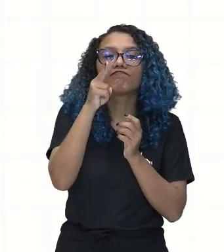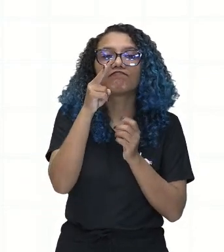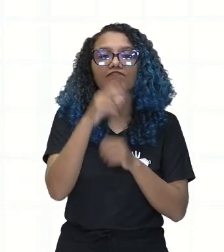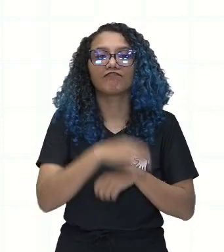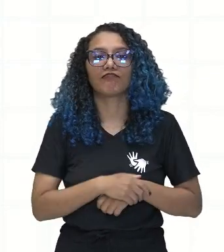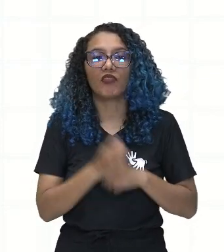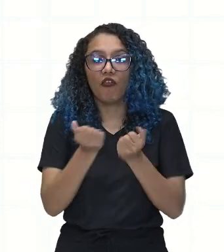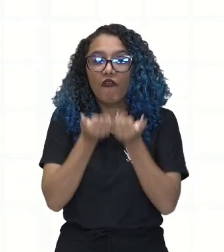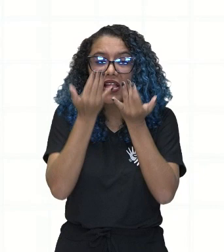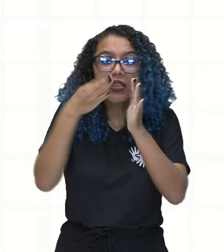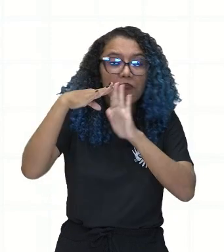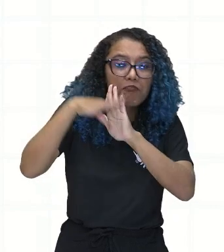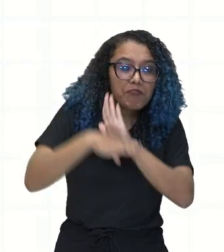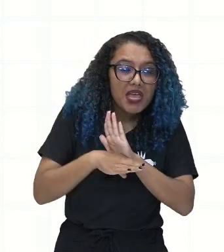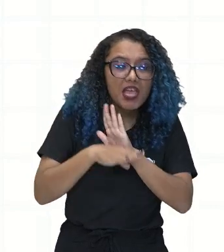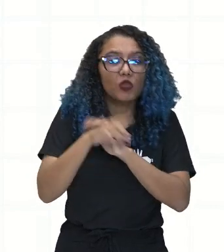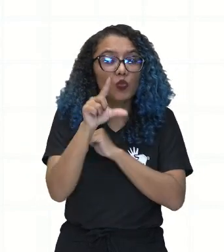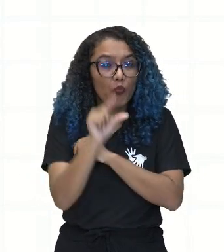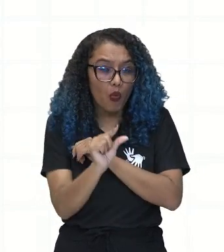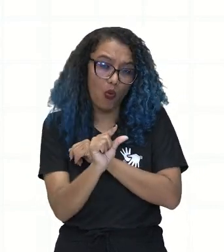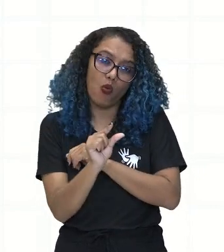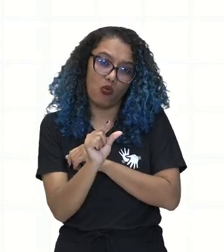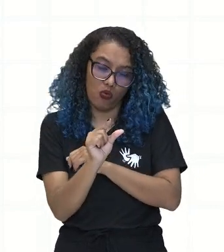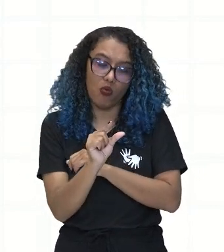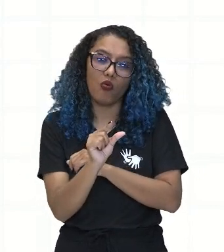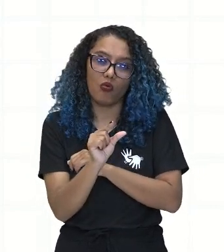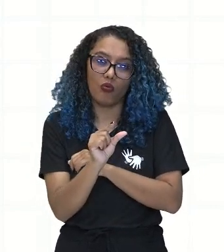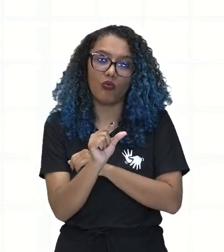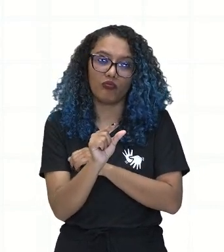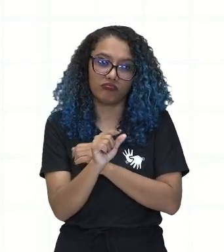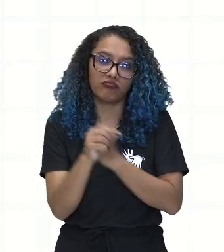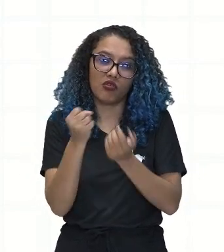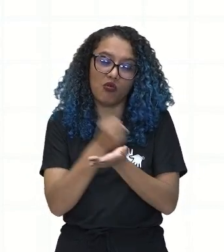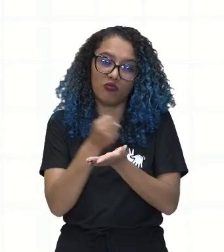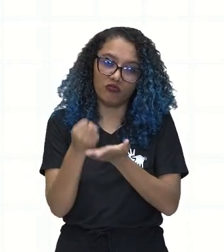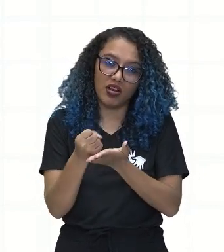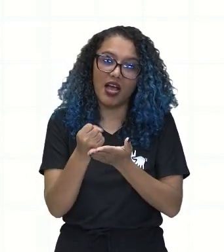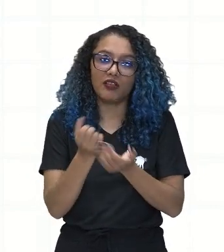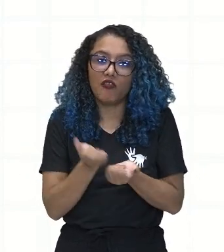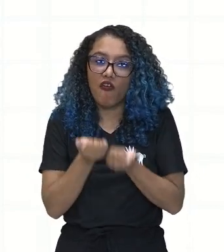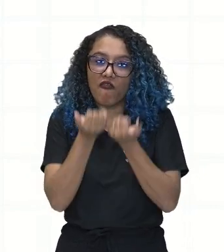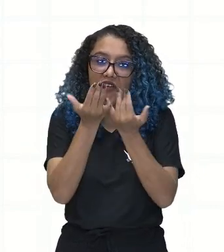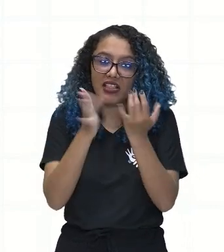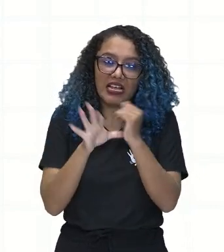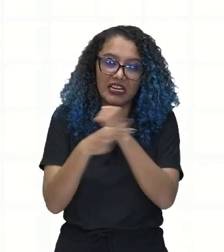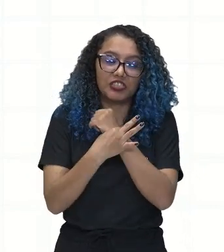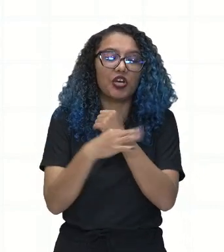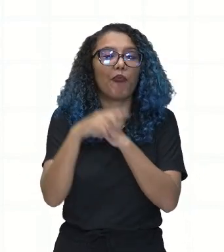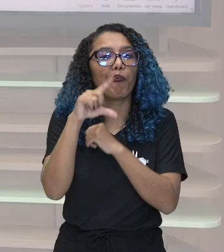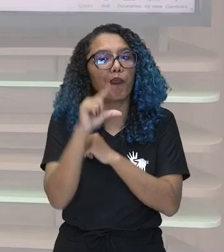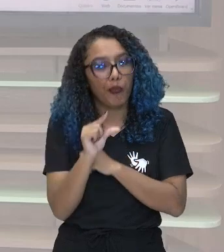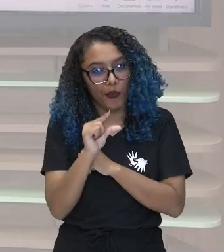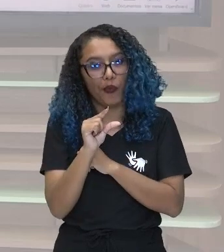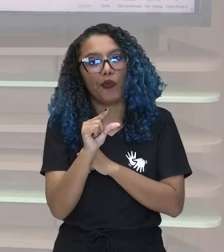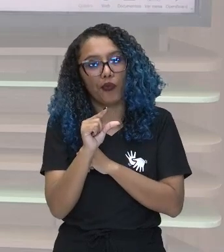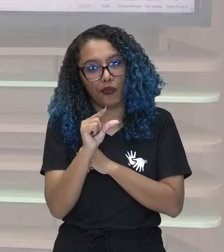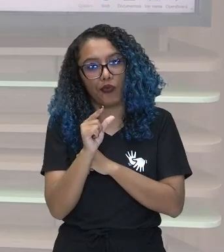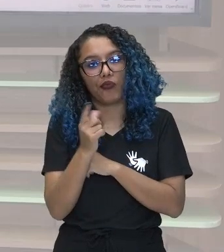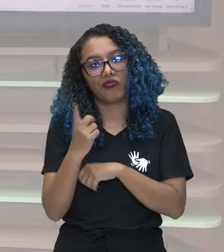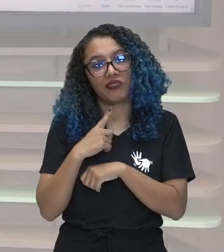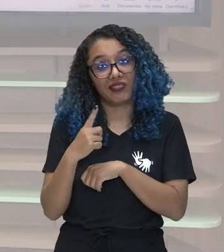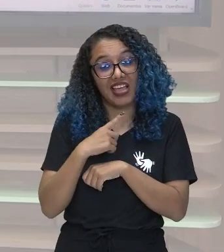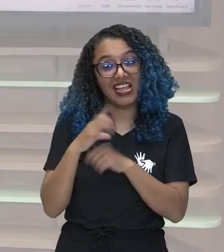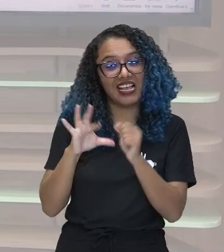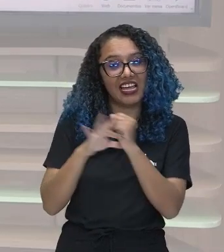menos. O verbo aí, ó. Esse contrato, ele oferece menos. Ele está modificando